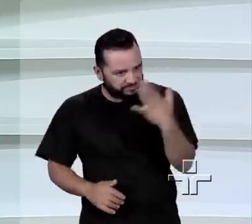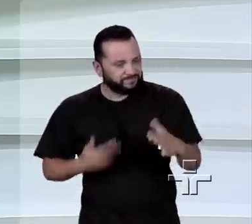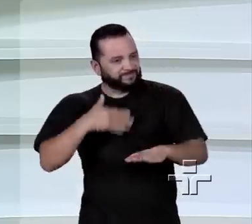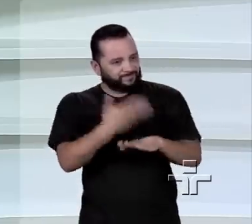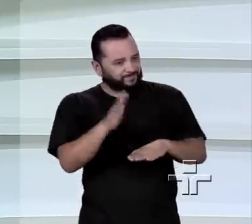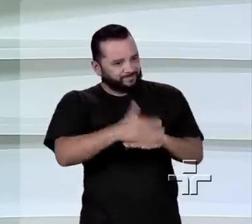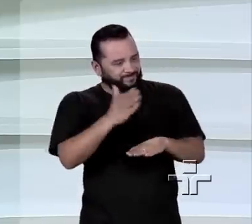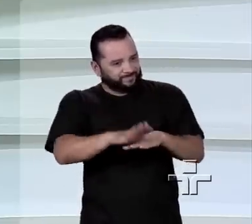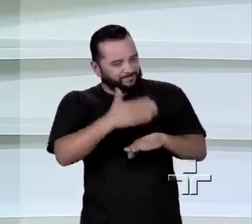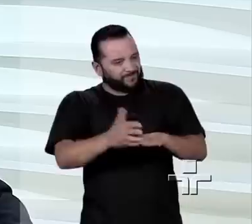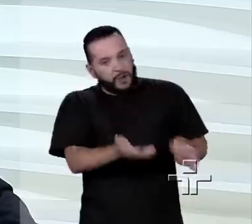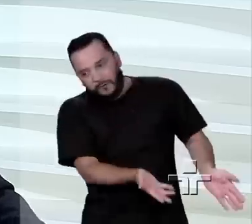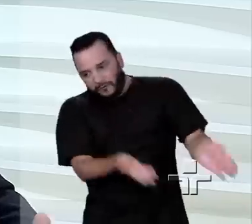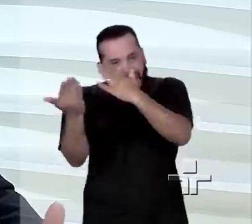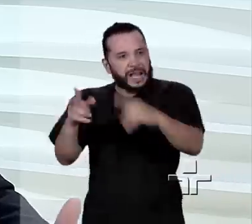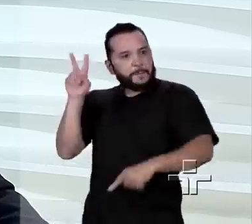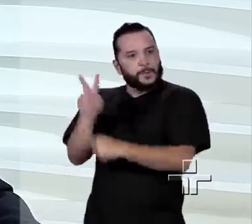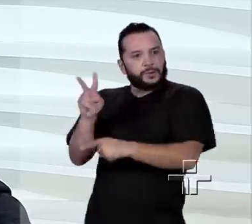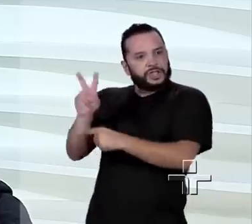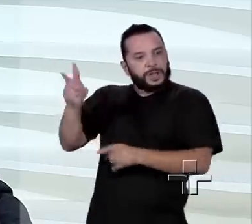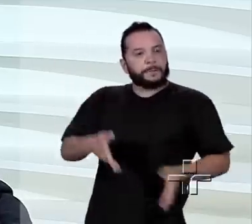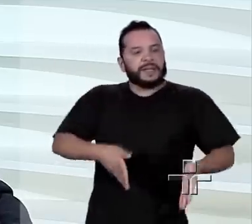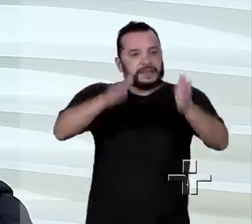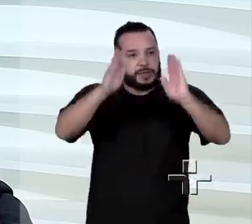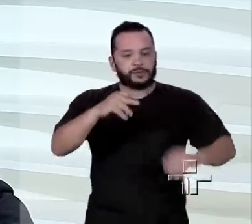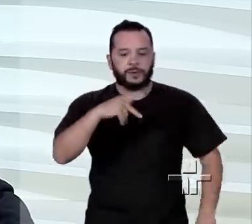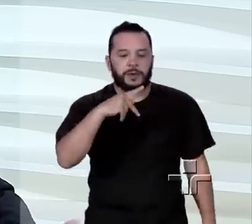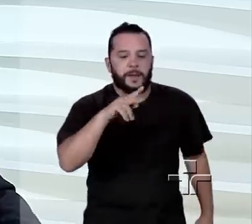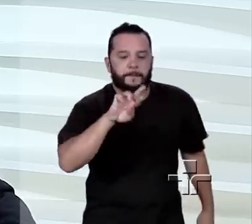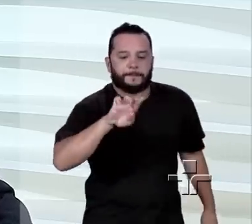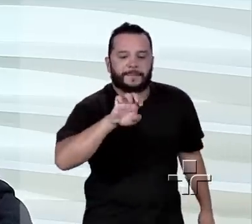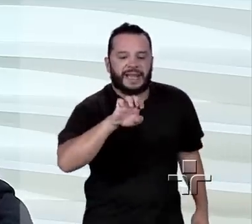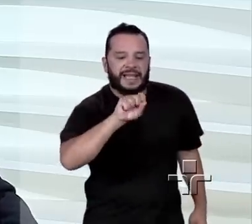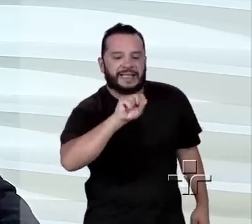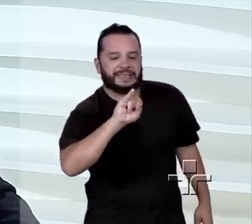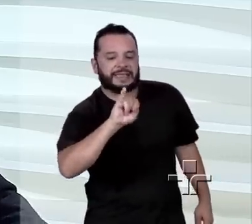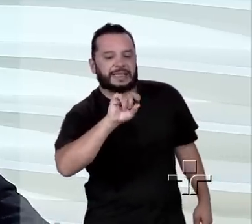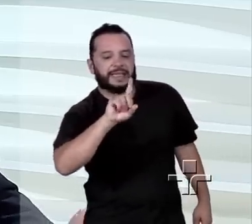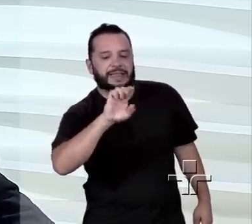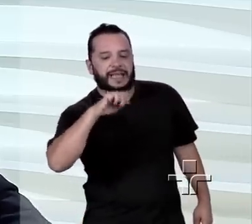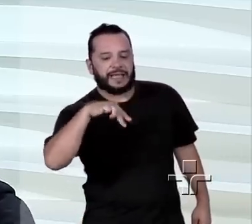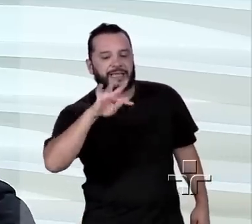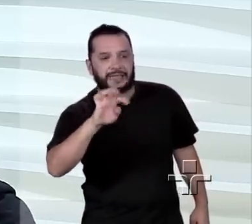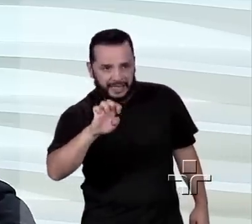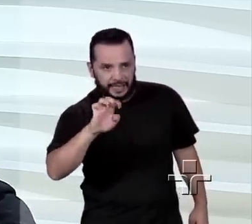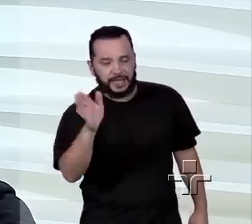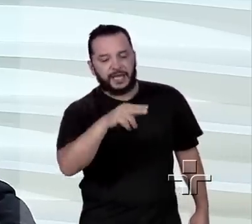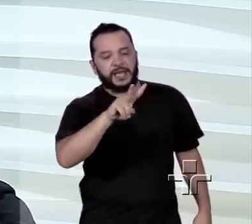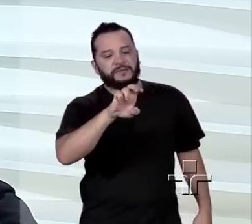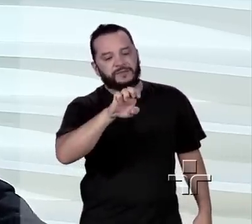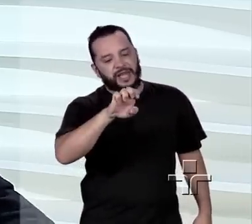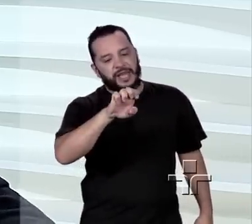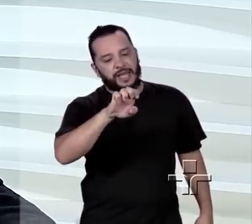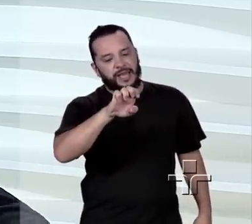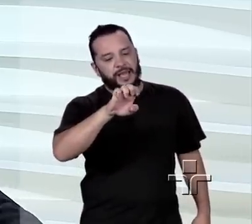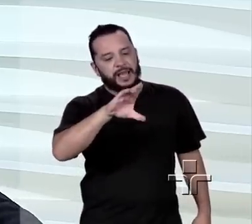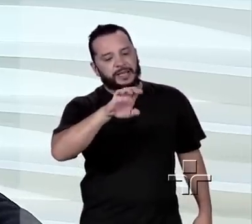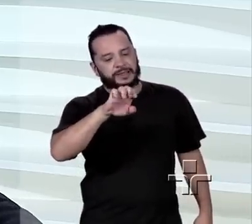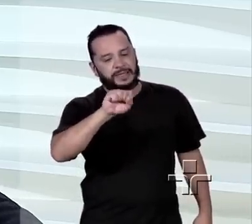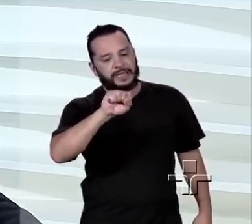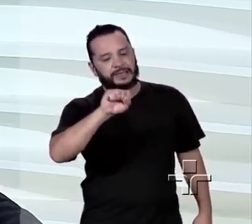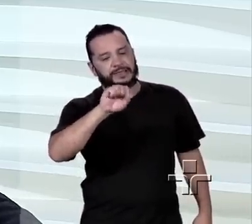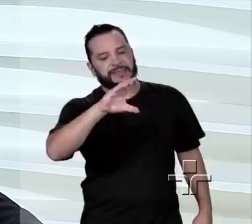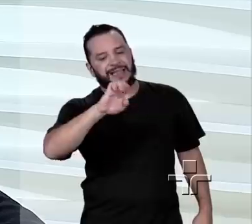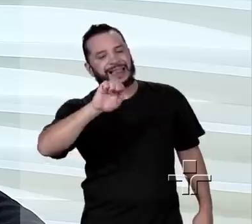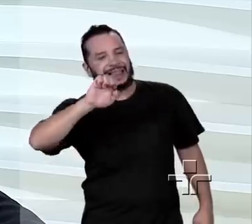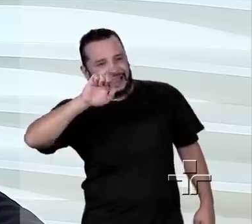estamos lá com metralhadora 762, a disponibilização de .50, porque o plano como